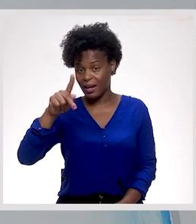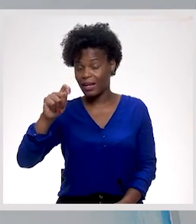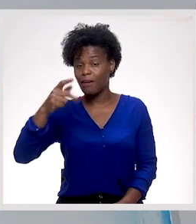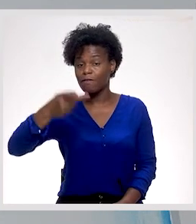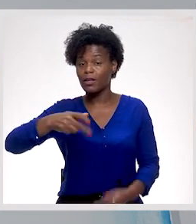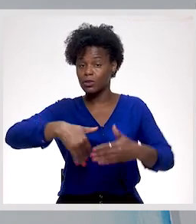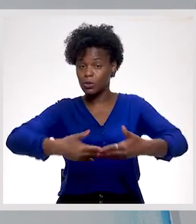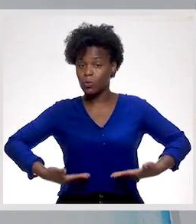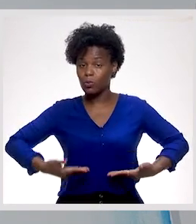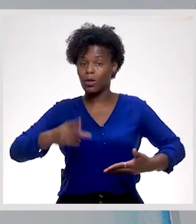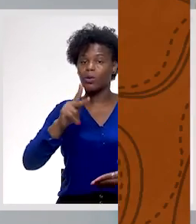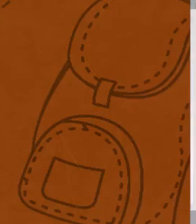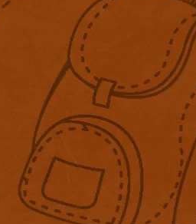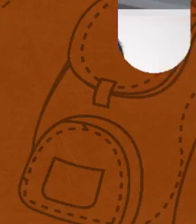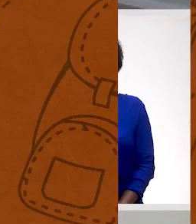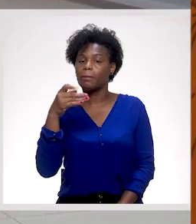de Neptuno.